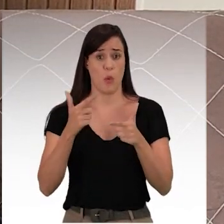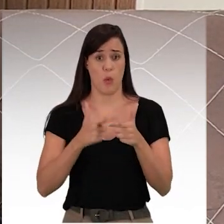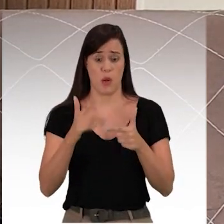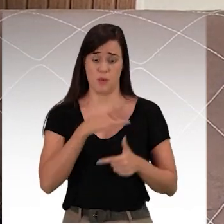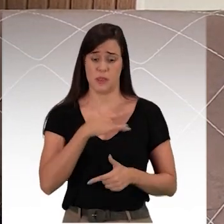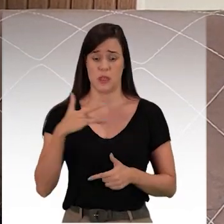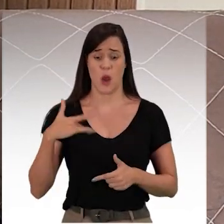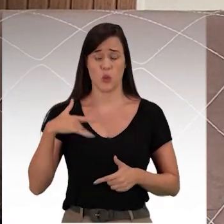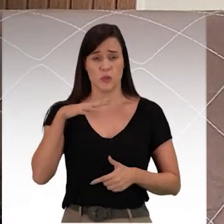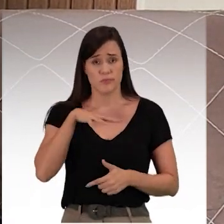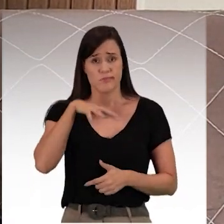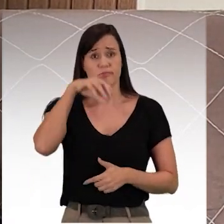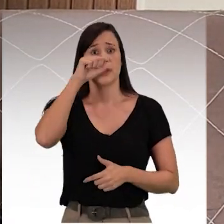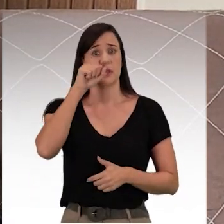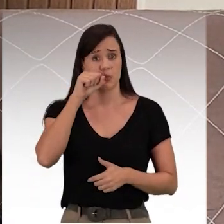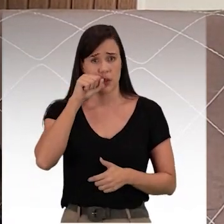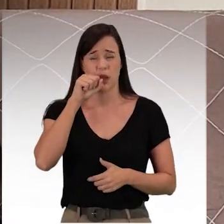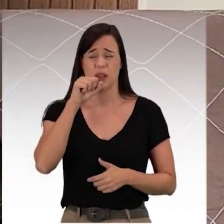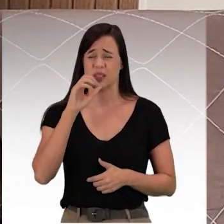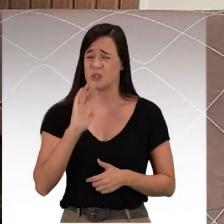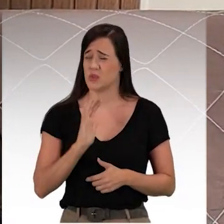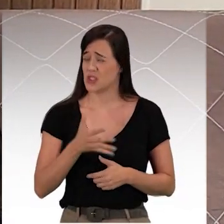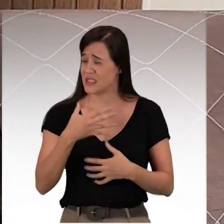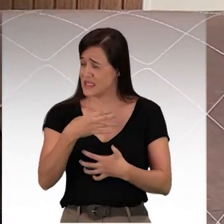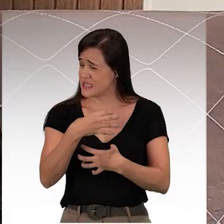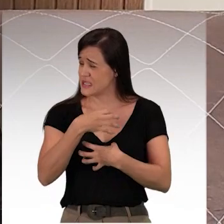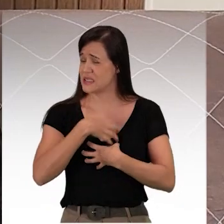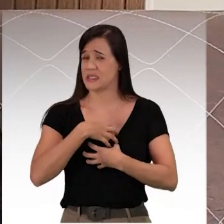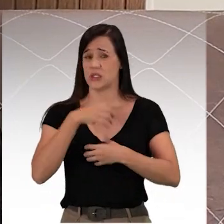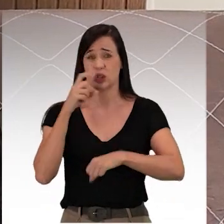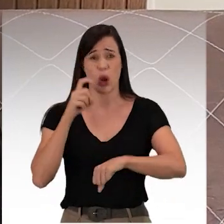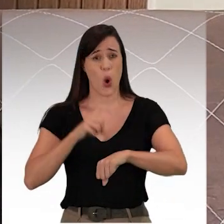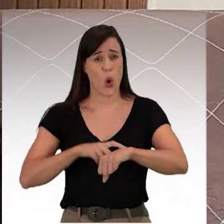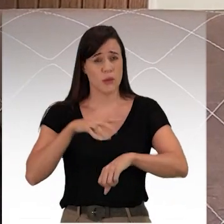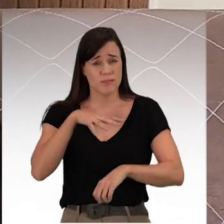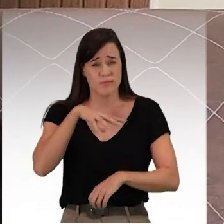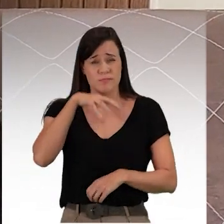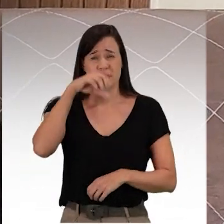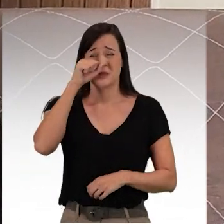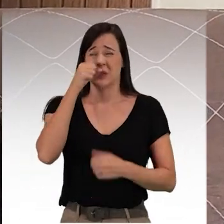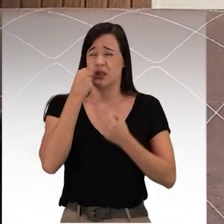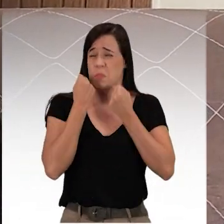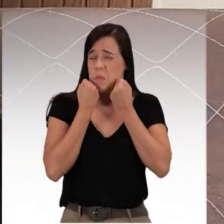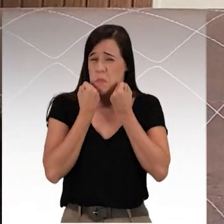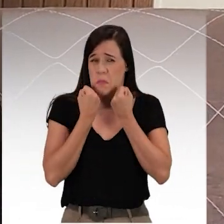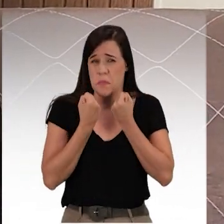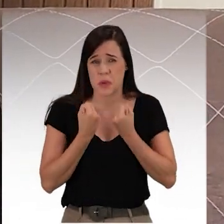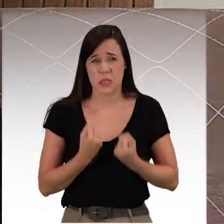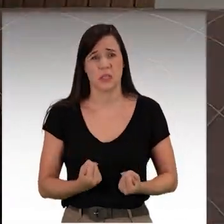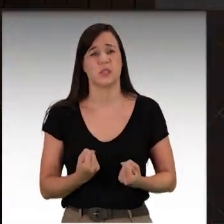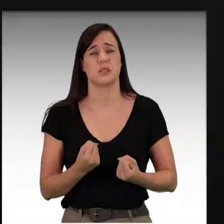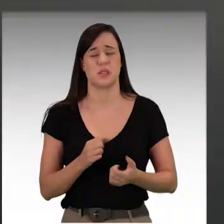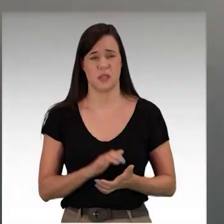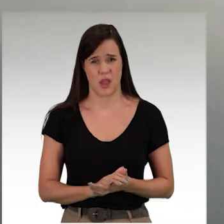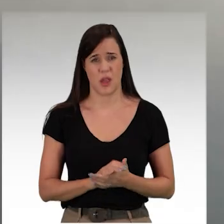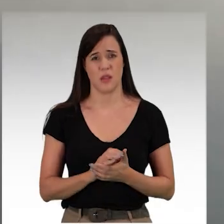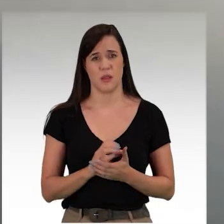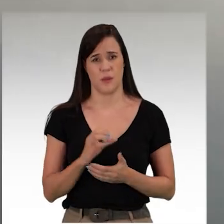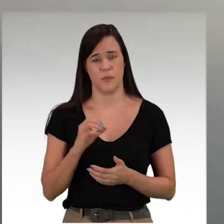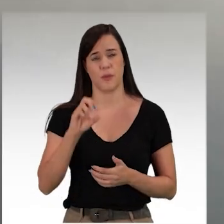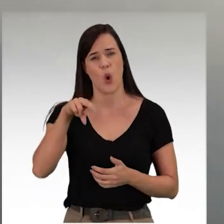Como eu tenho problema respiratório, eu logo senti a minha respiração muito pesada. A